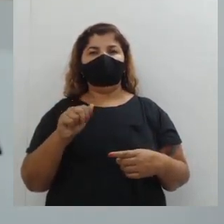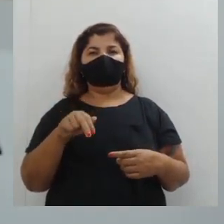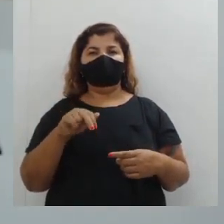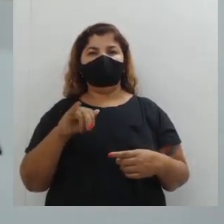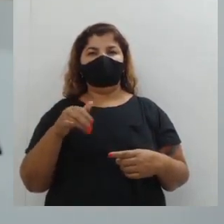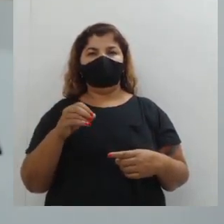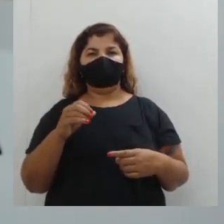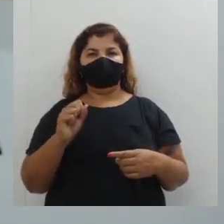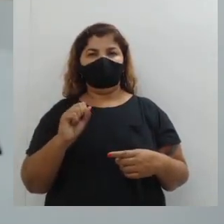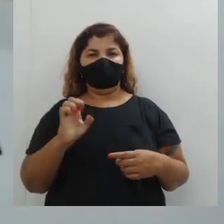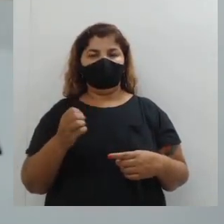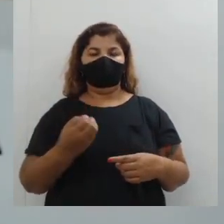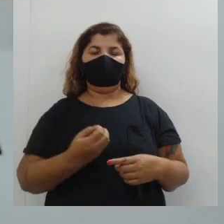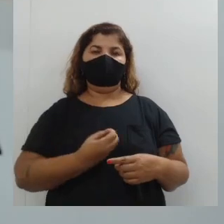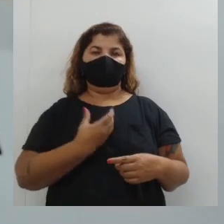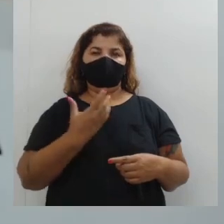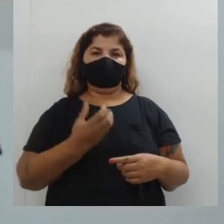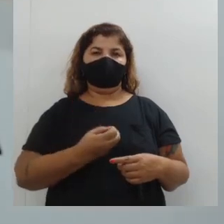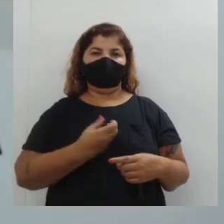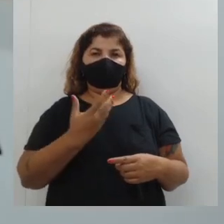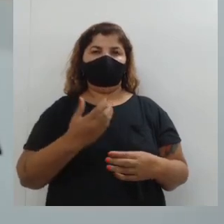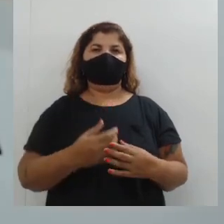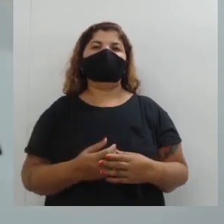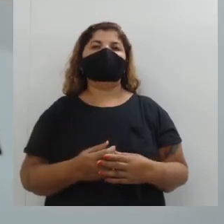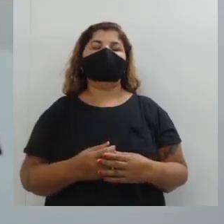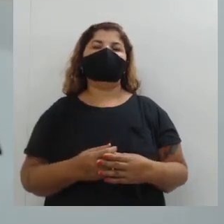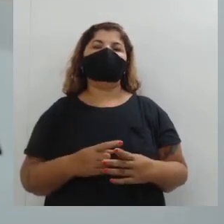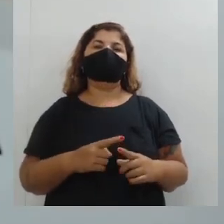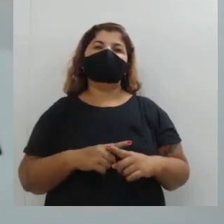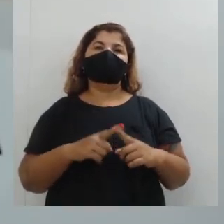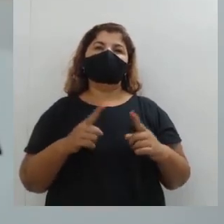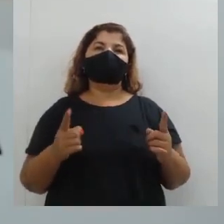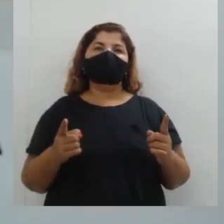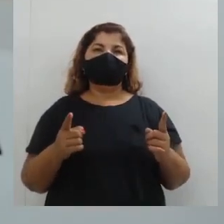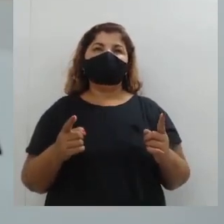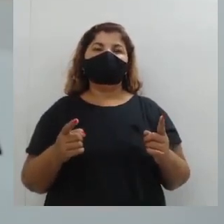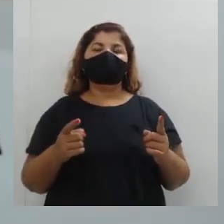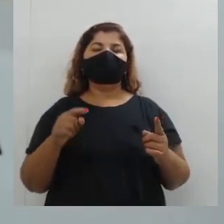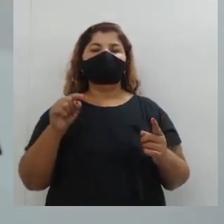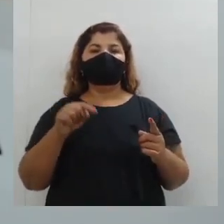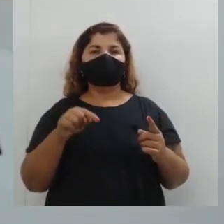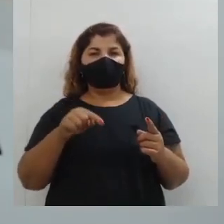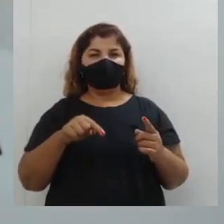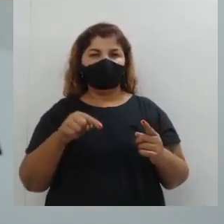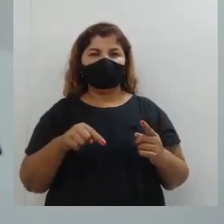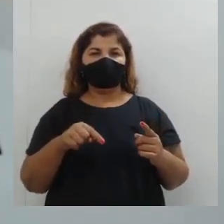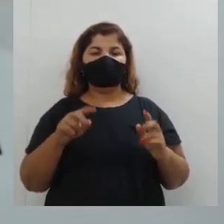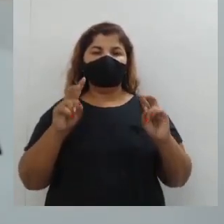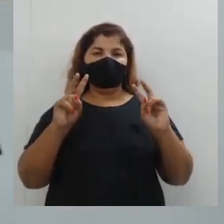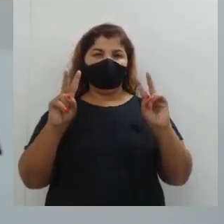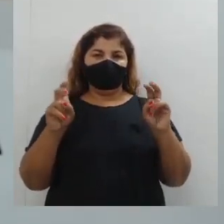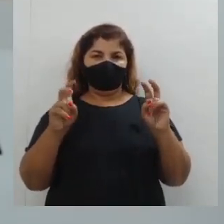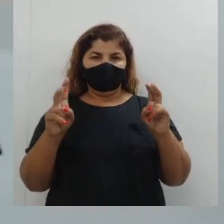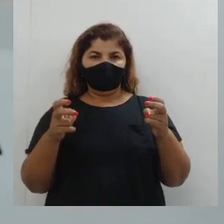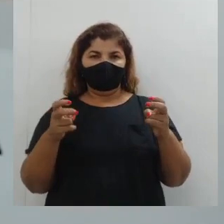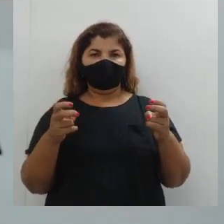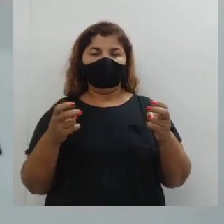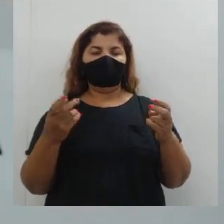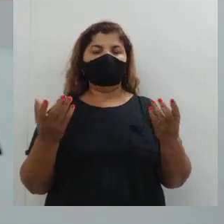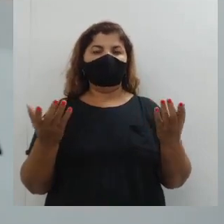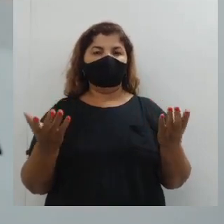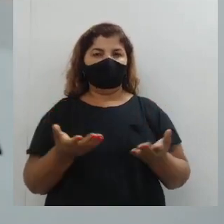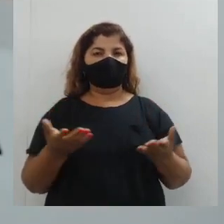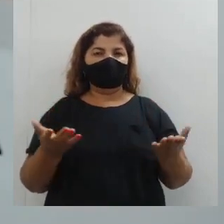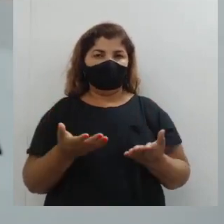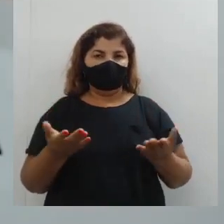visceral. Tá? Mas a obra, a nossa pequena conversa que teremos aqui